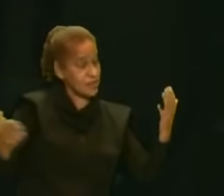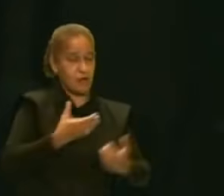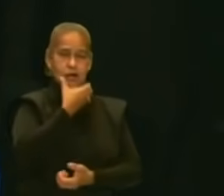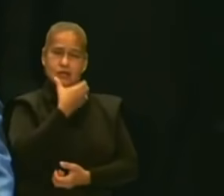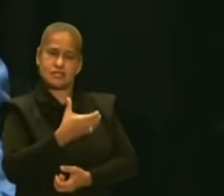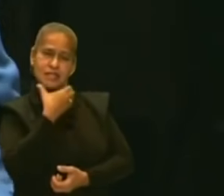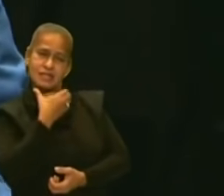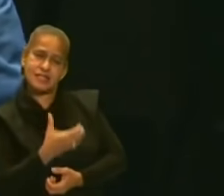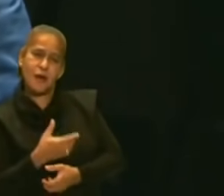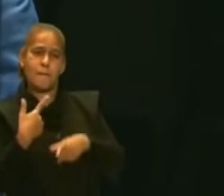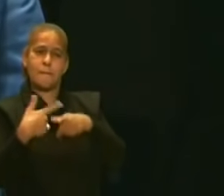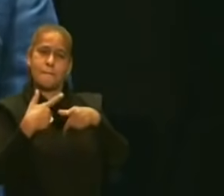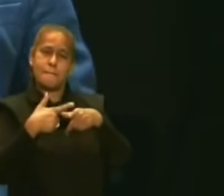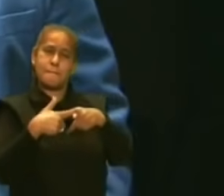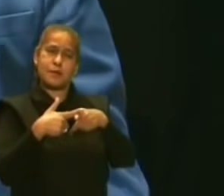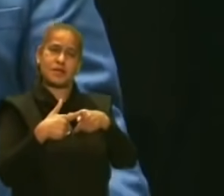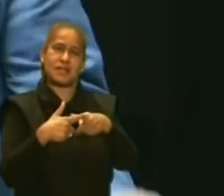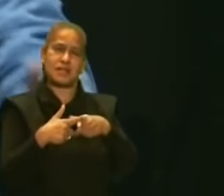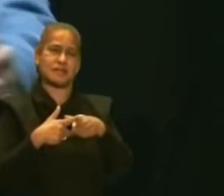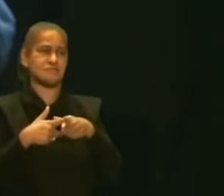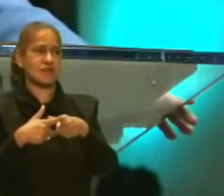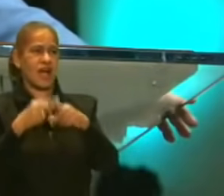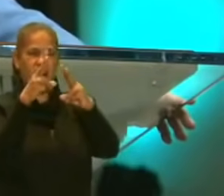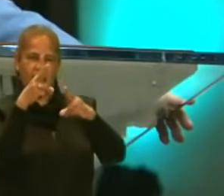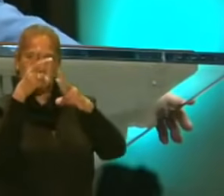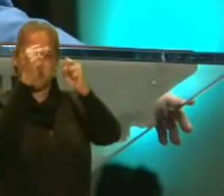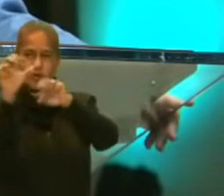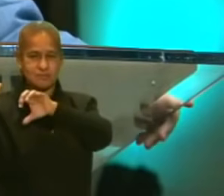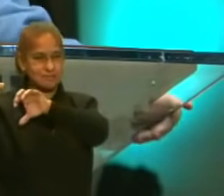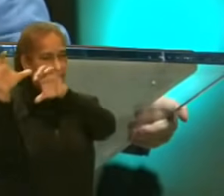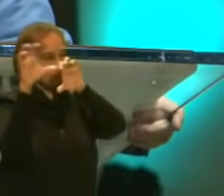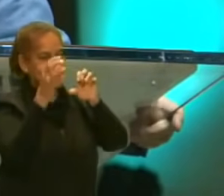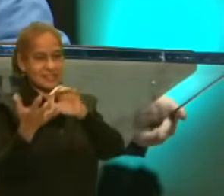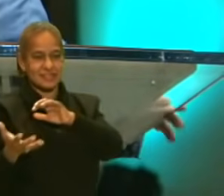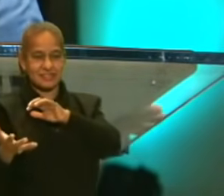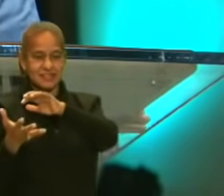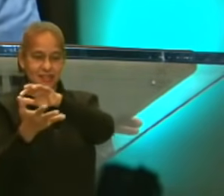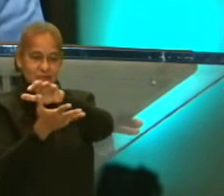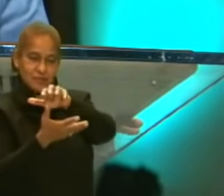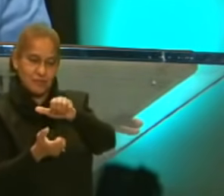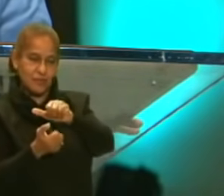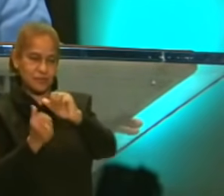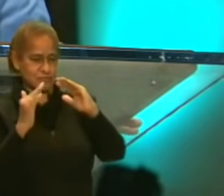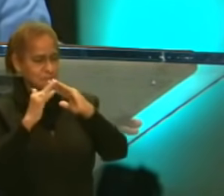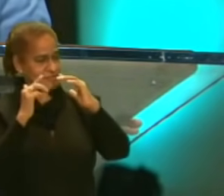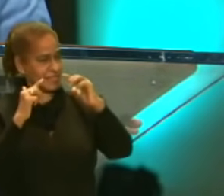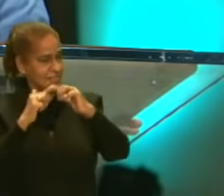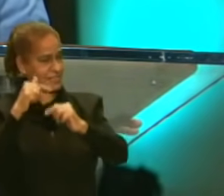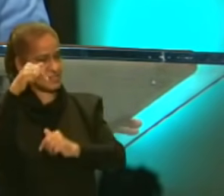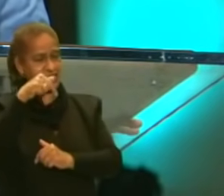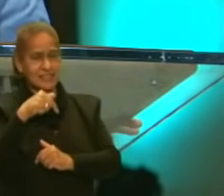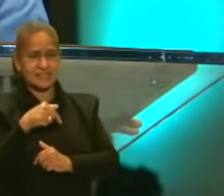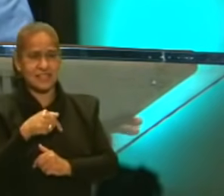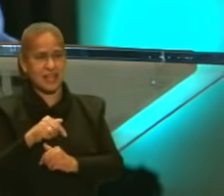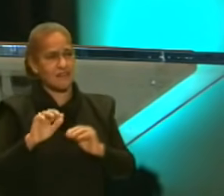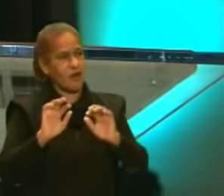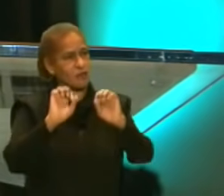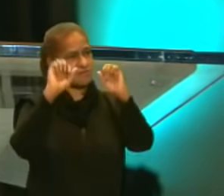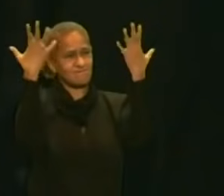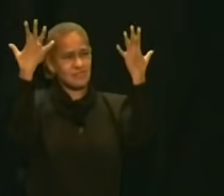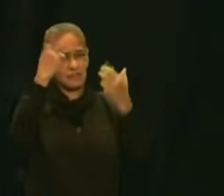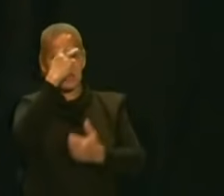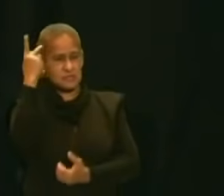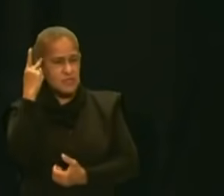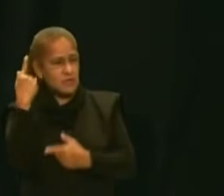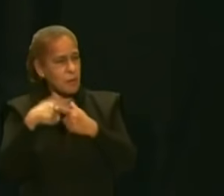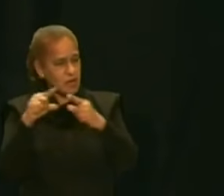na terra. Vão inventar uma festa parecida com o Natal, para você trocar presente, mas em vez de lembrar